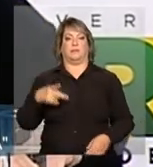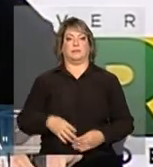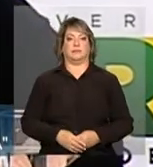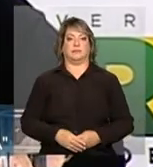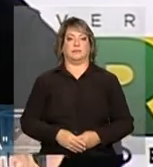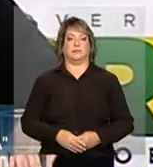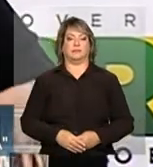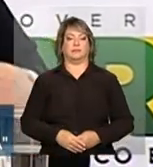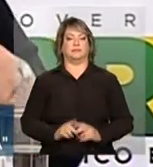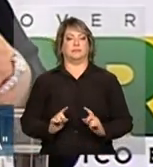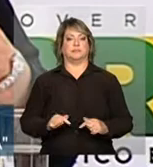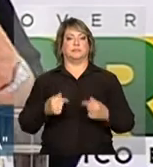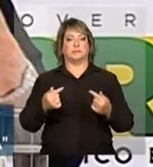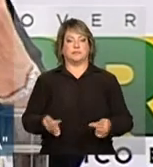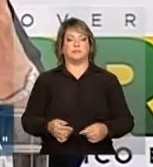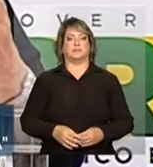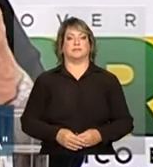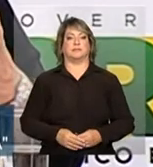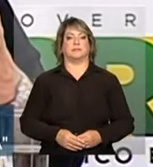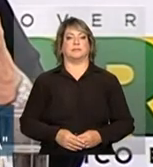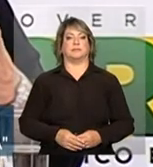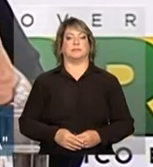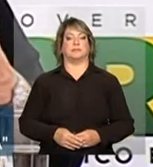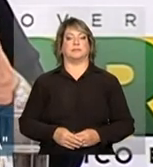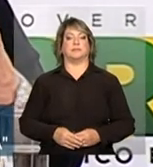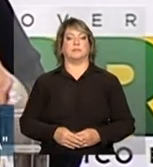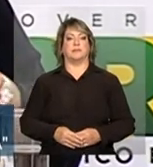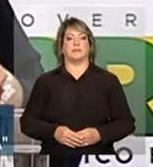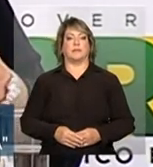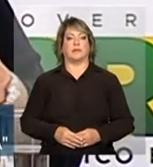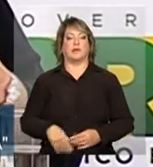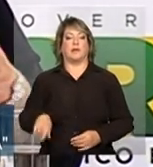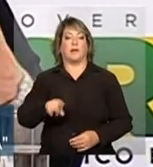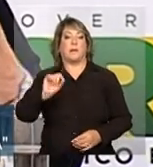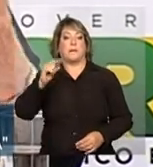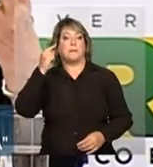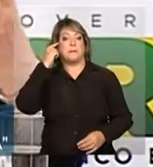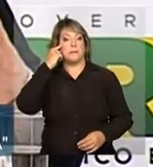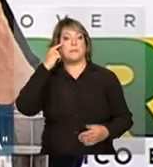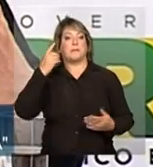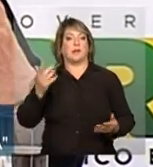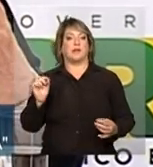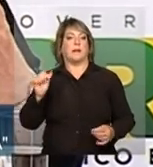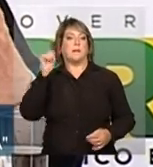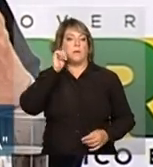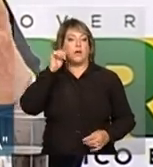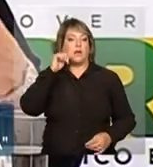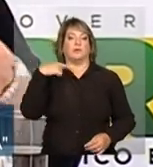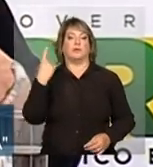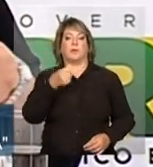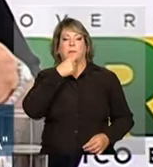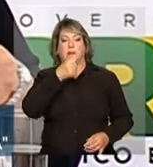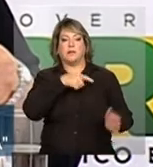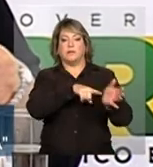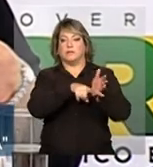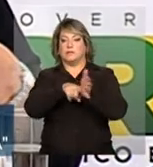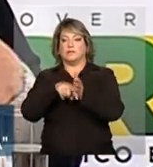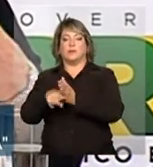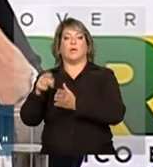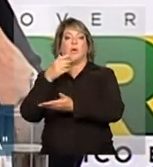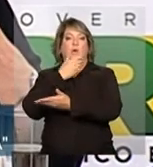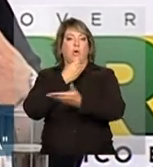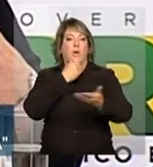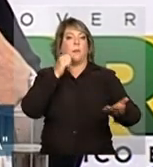Mais à frente, poder-se-ia pensar que as mulheres e que os entrevistados consideram, homens e